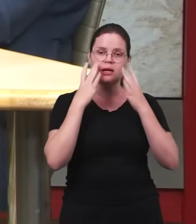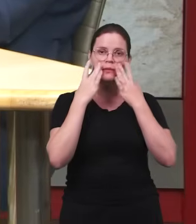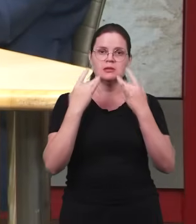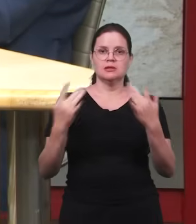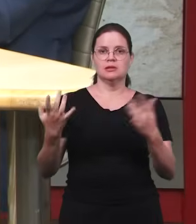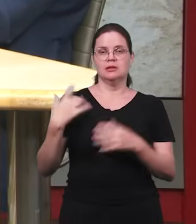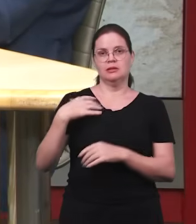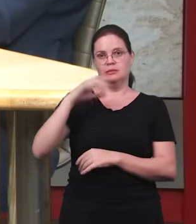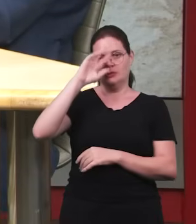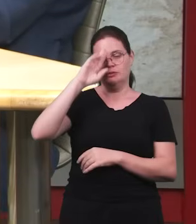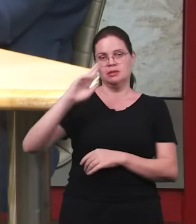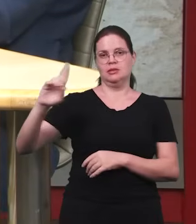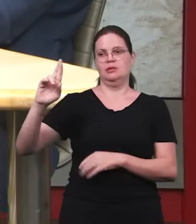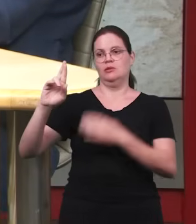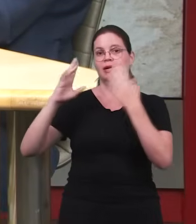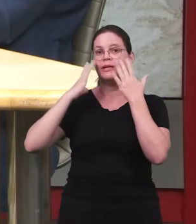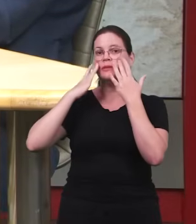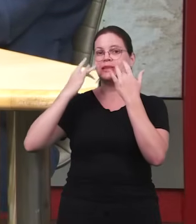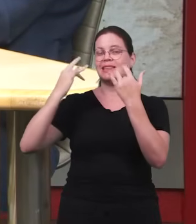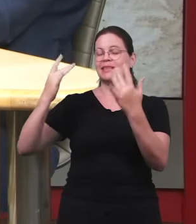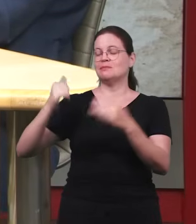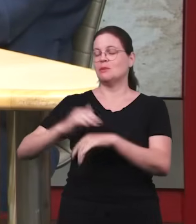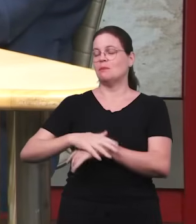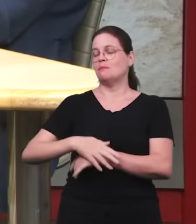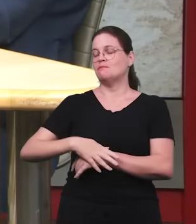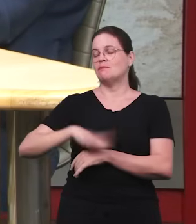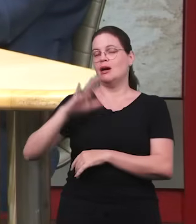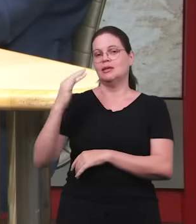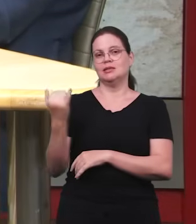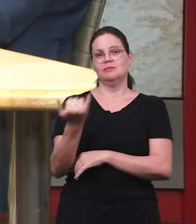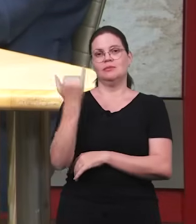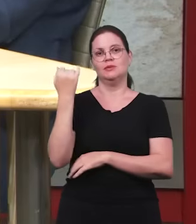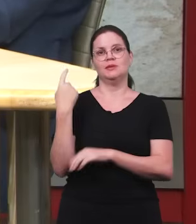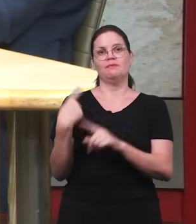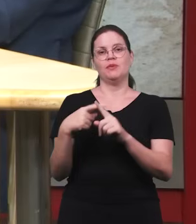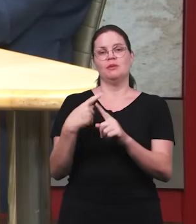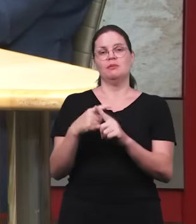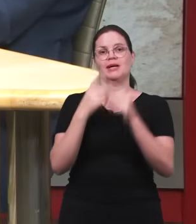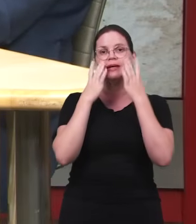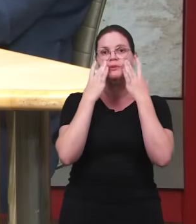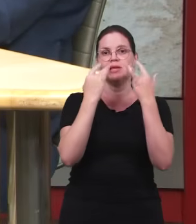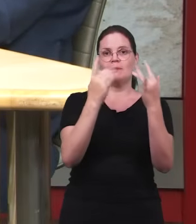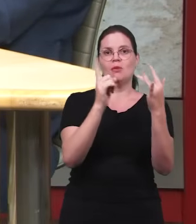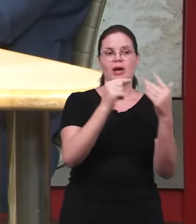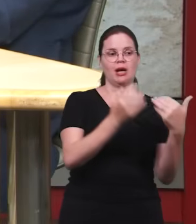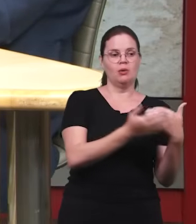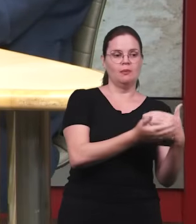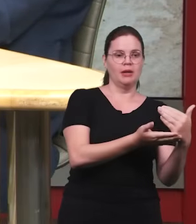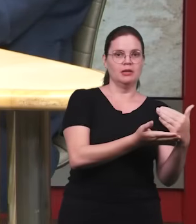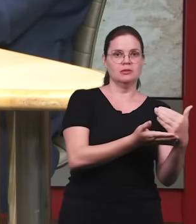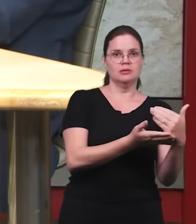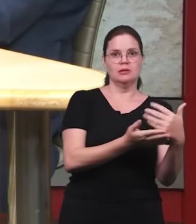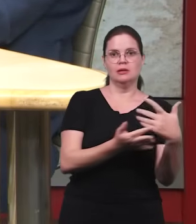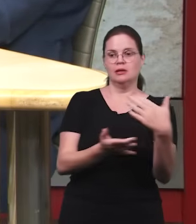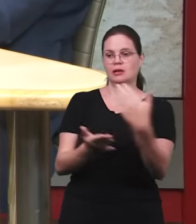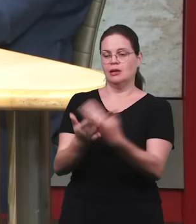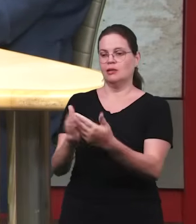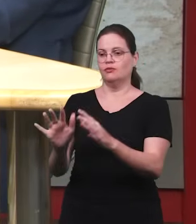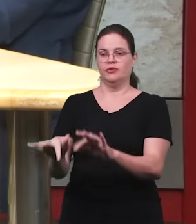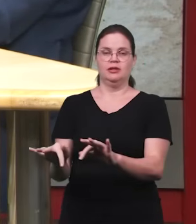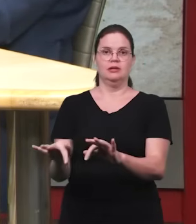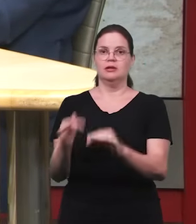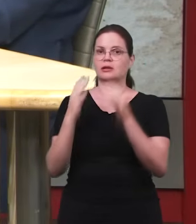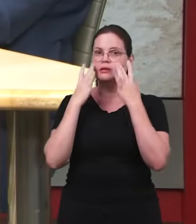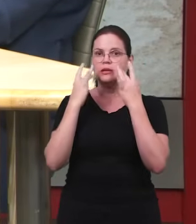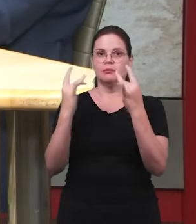E o temor é uma coisa tão importante que a palavra fala que ele é o fim, ele é o começo e é o fim.